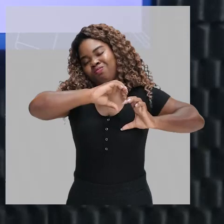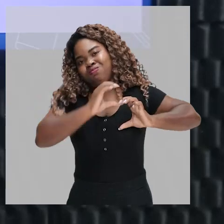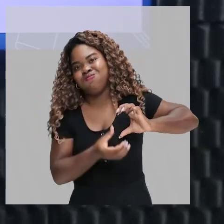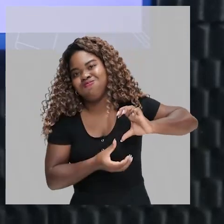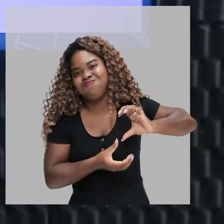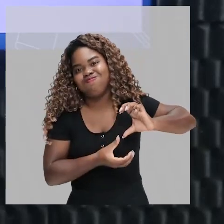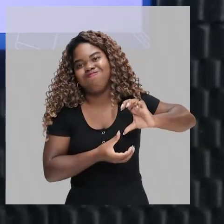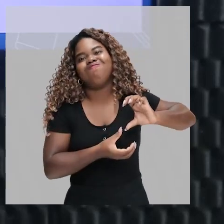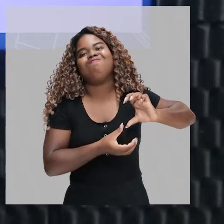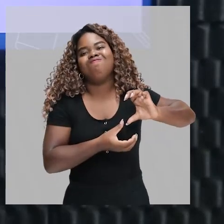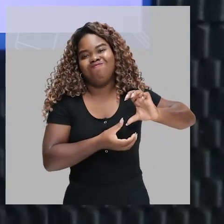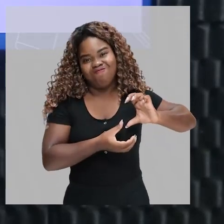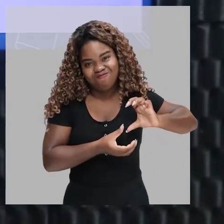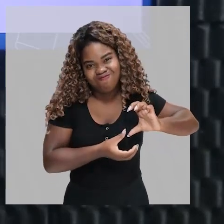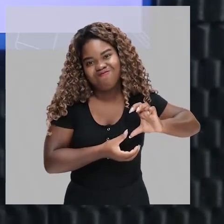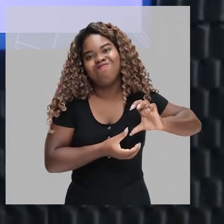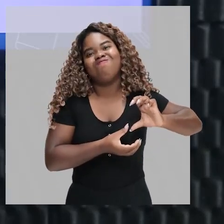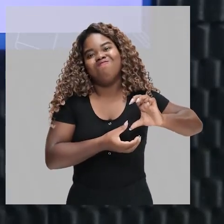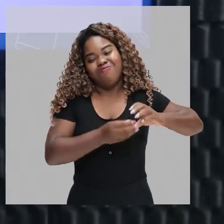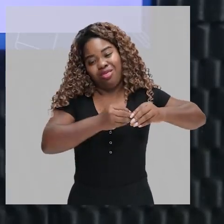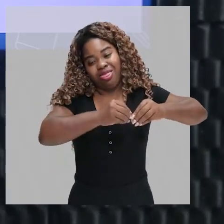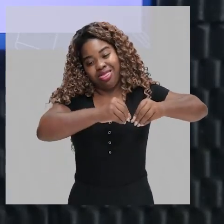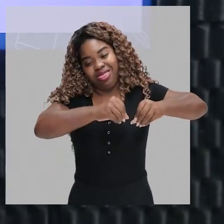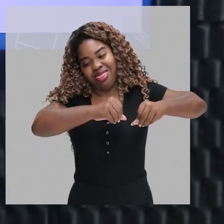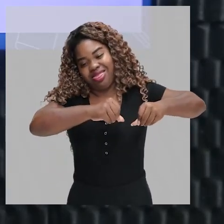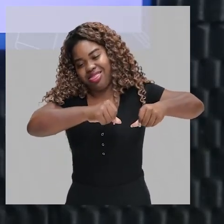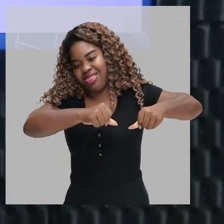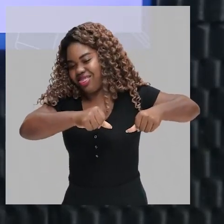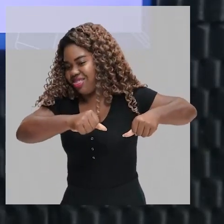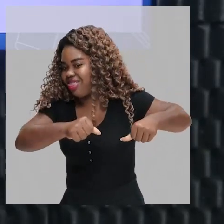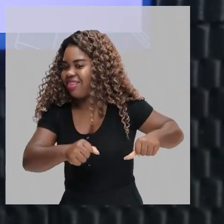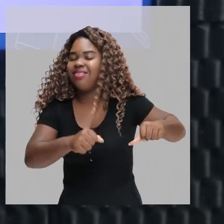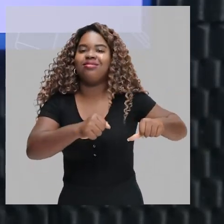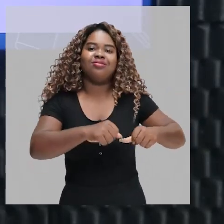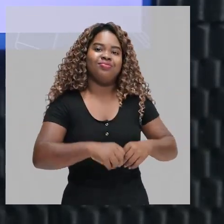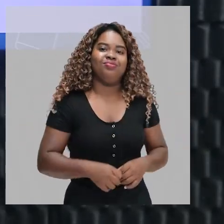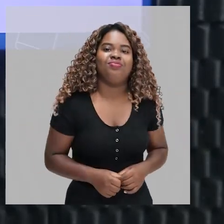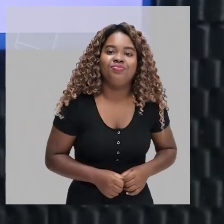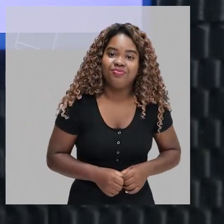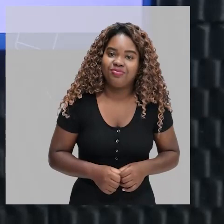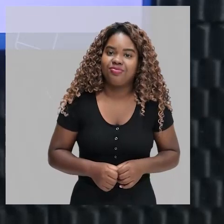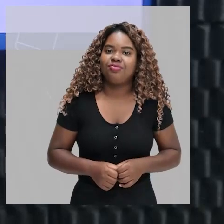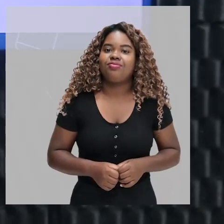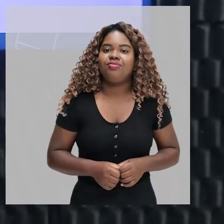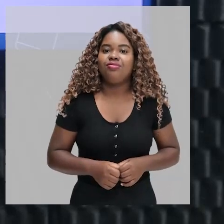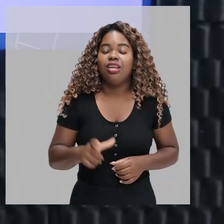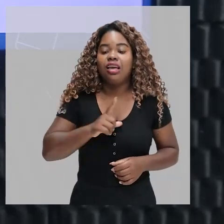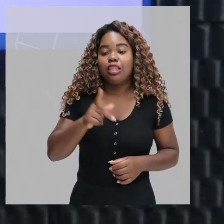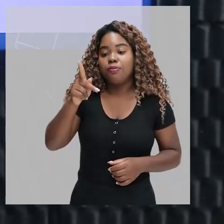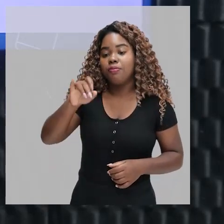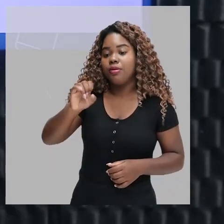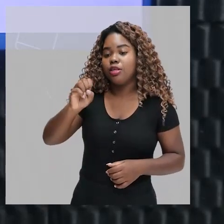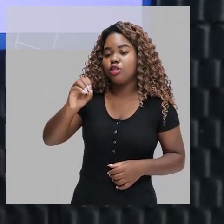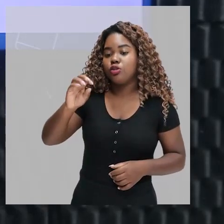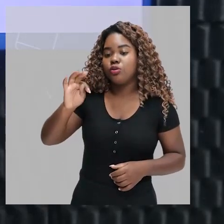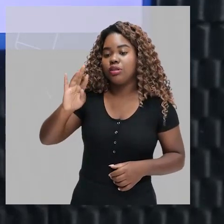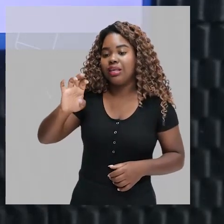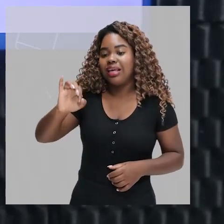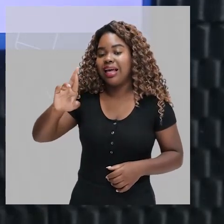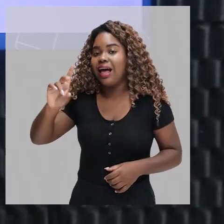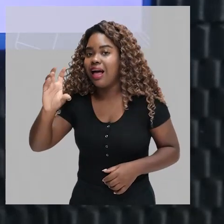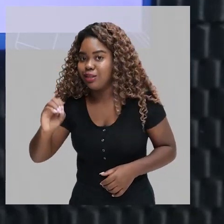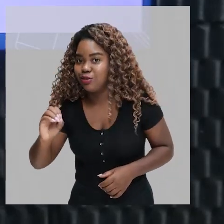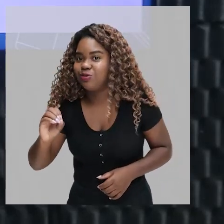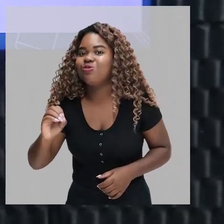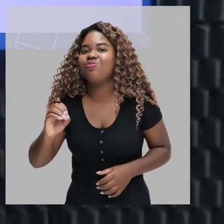no coração desiludido por um coração que foi pisou Thiago né olha só as figuras de linguagem presentes